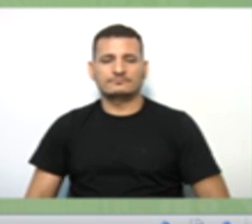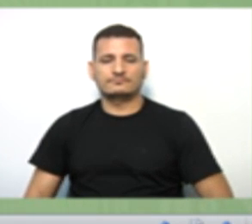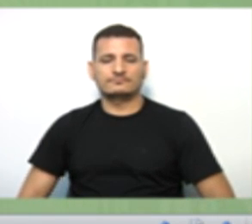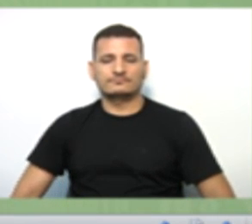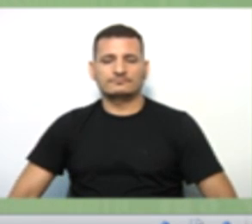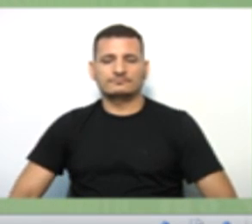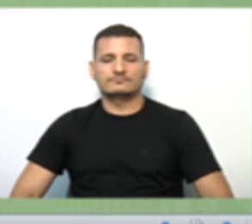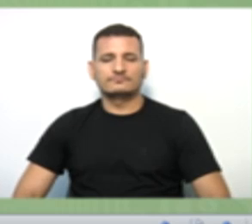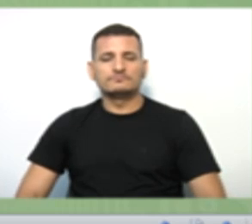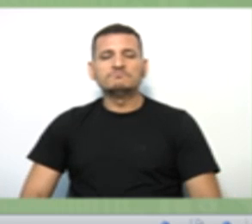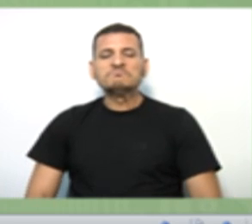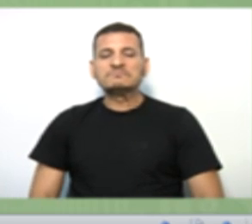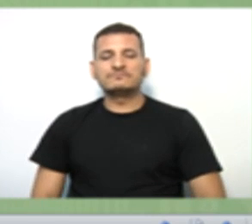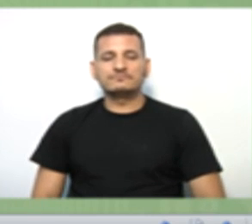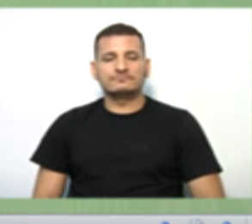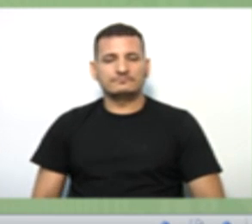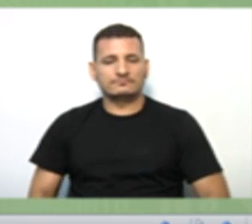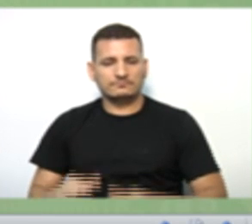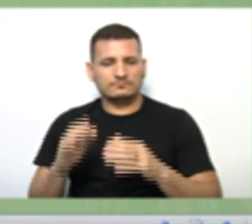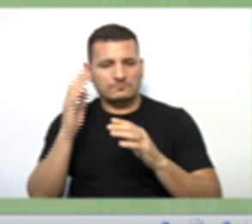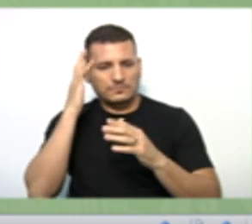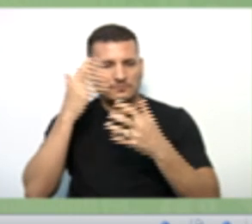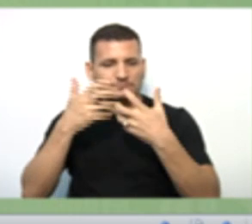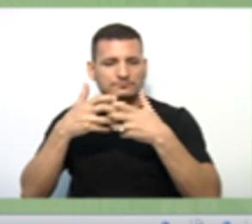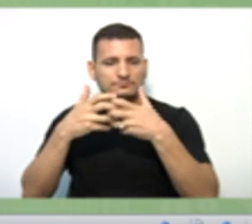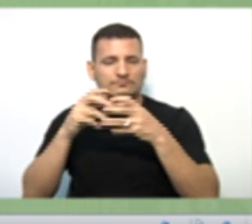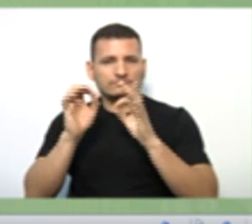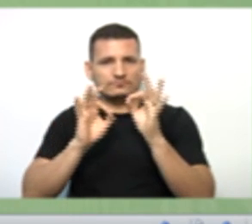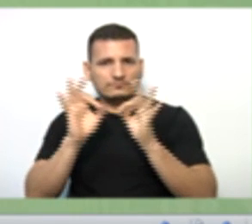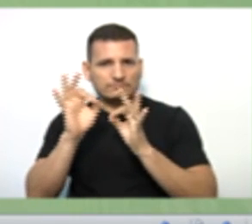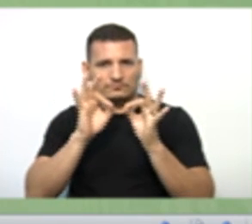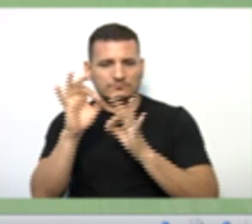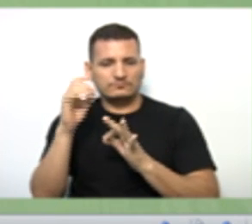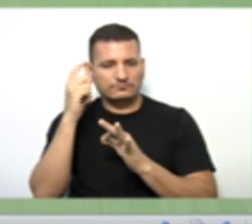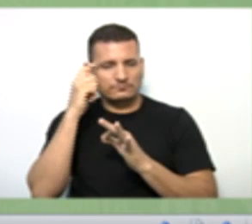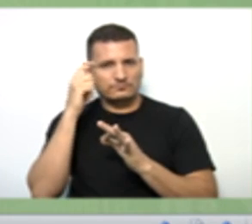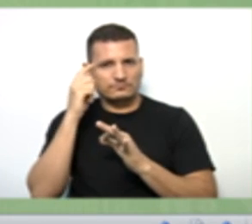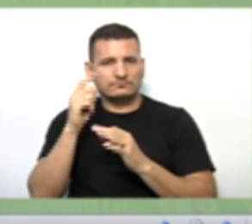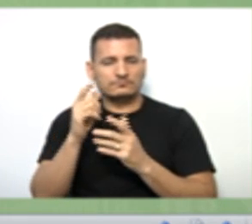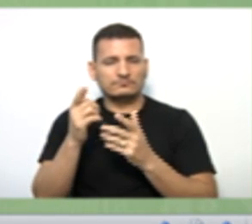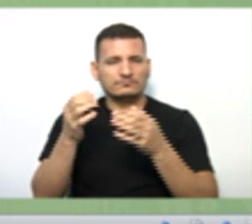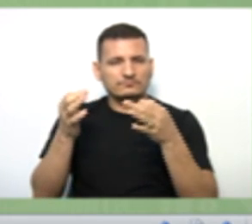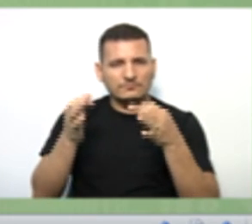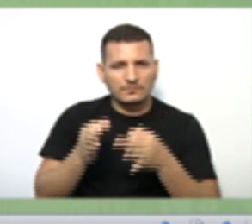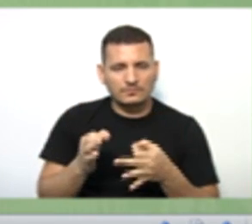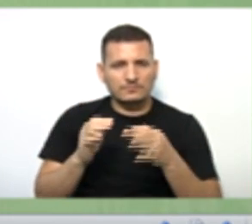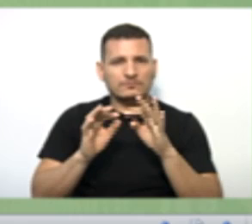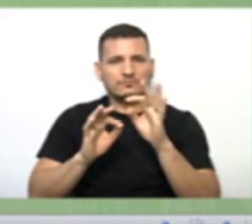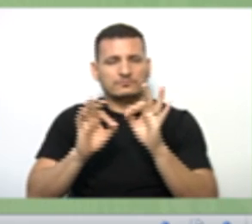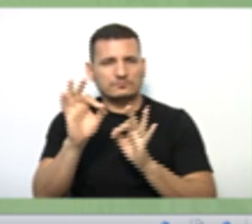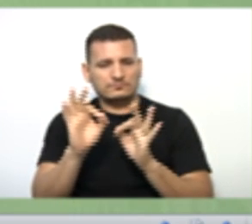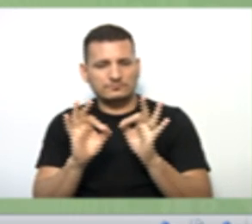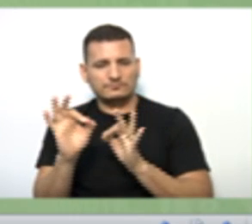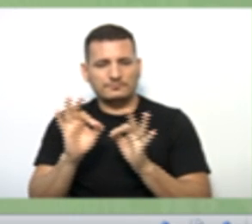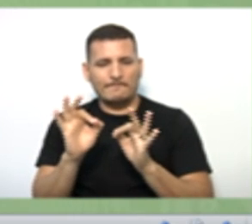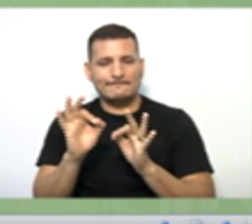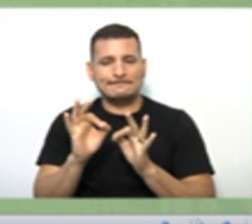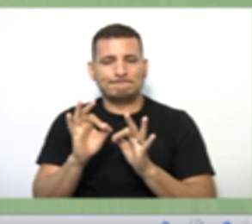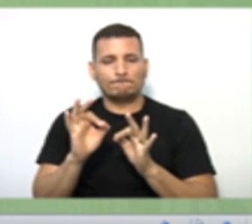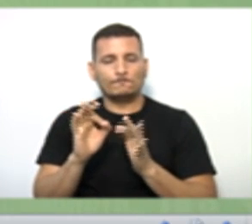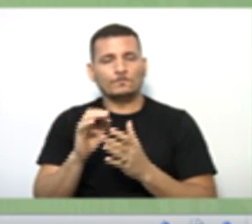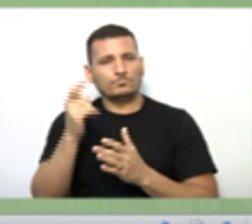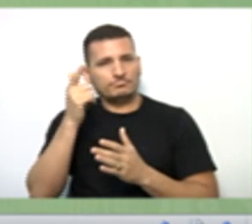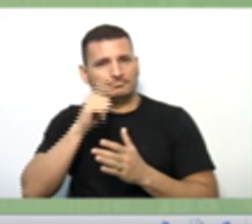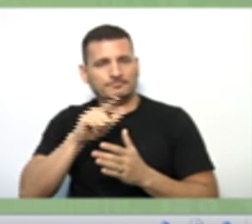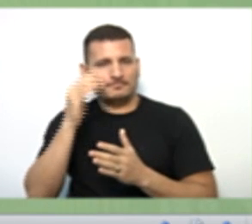gente consegue processar, ordenar esse pensamento, colocar ele de forma sincronizada, deixar ele organizado e a gente consegue